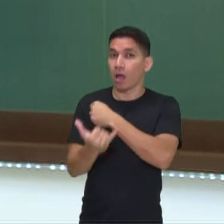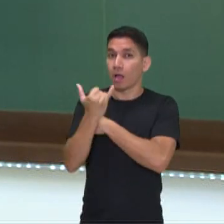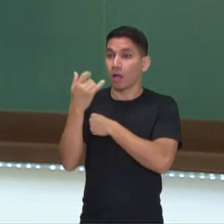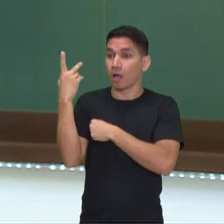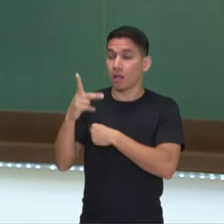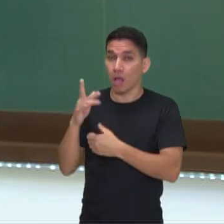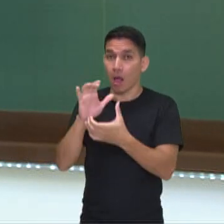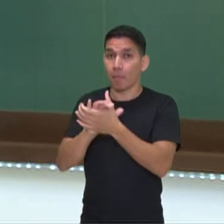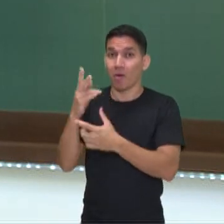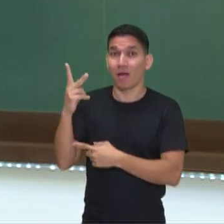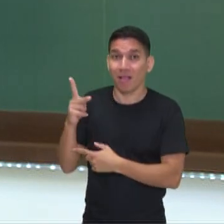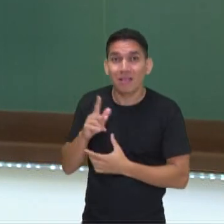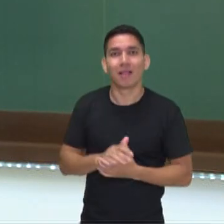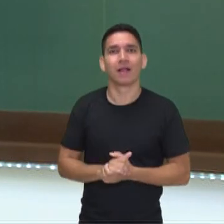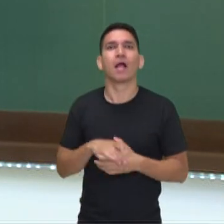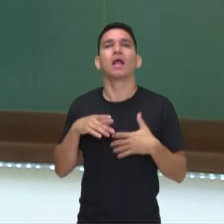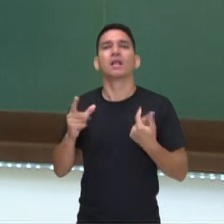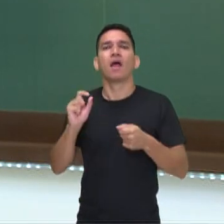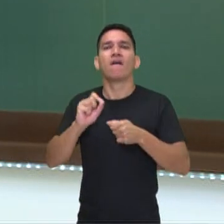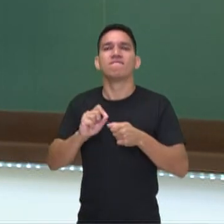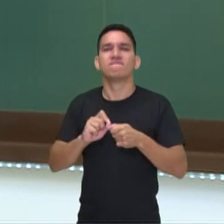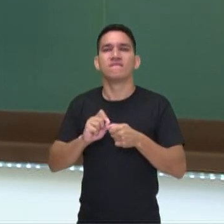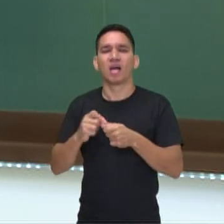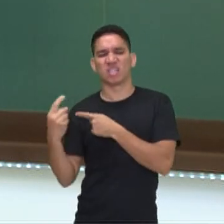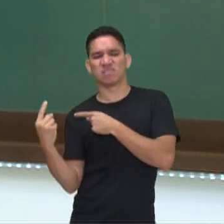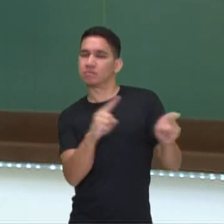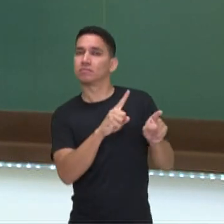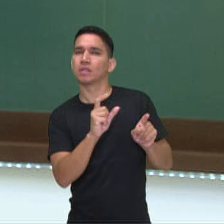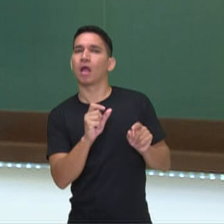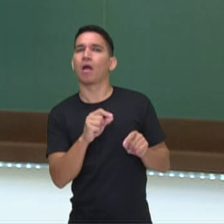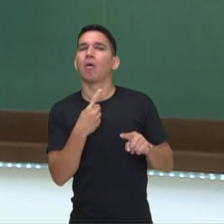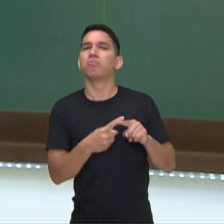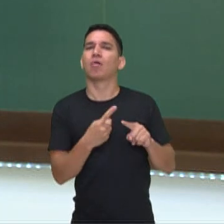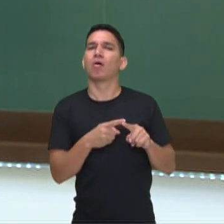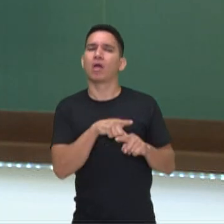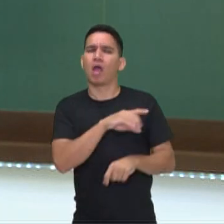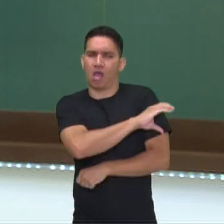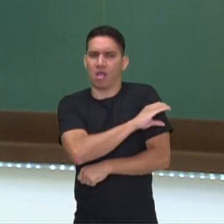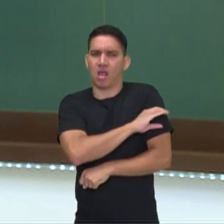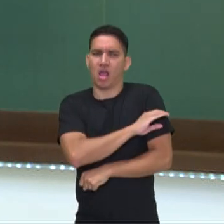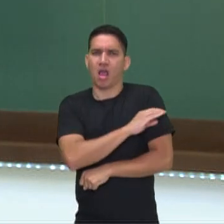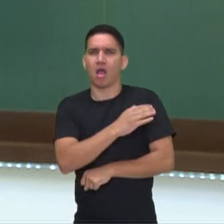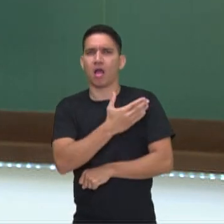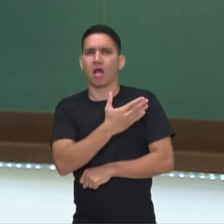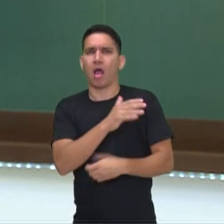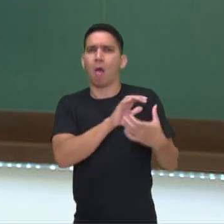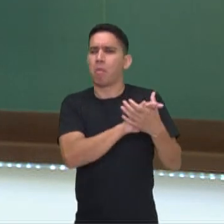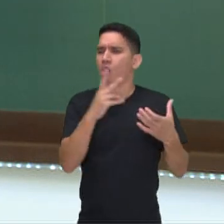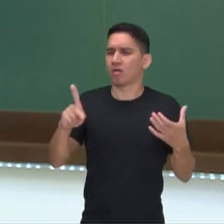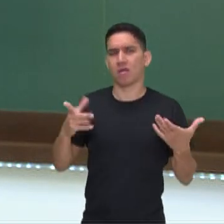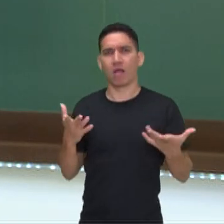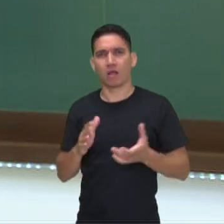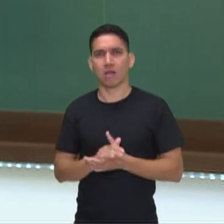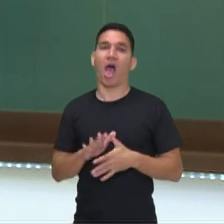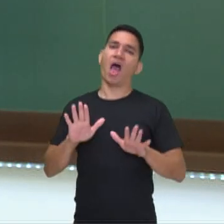do Aleijadinho, né? Então ele faz esse deboche que o cara é obrigado, o pessoal todo vê na procissão, mas é